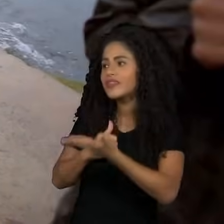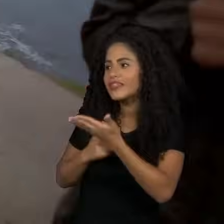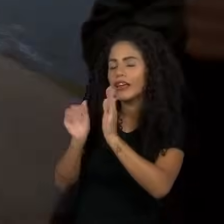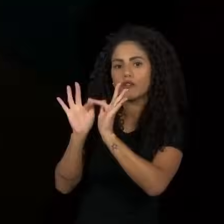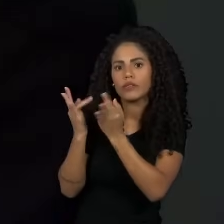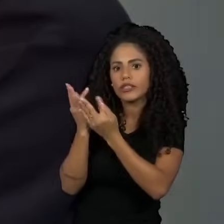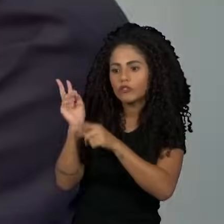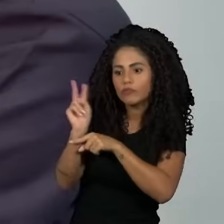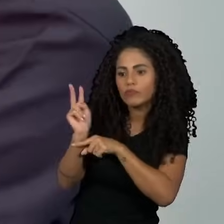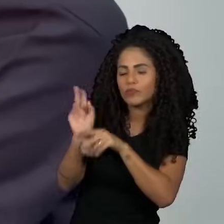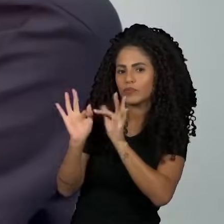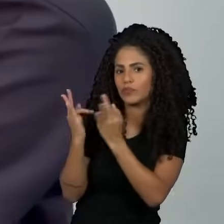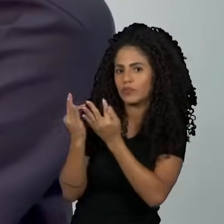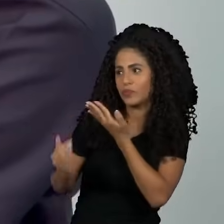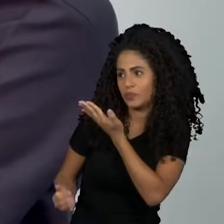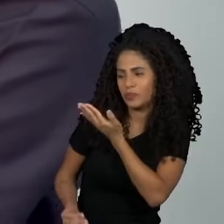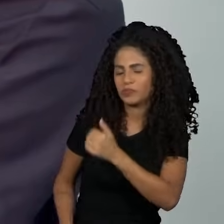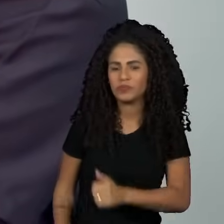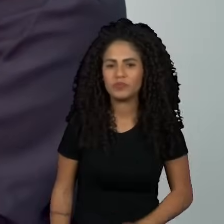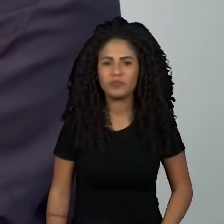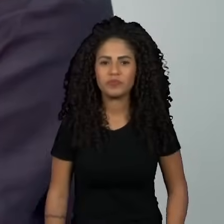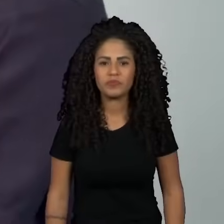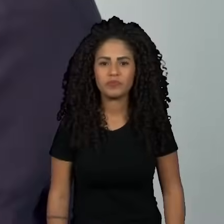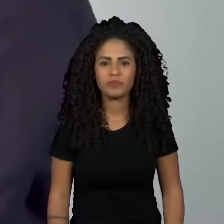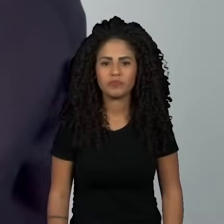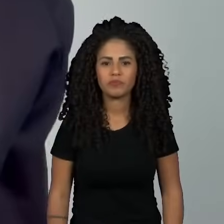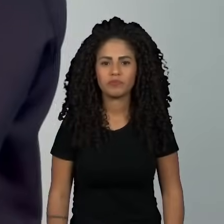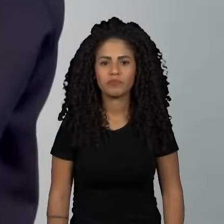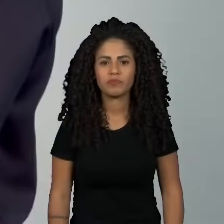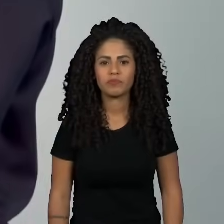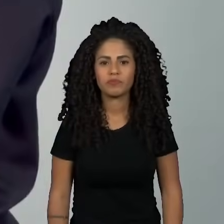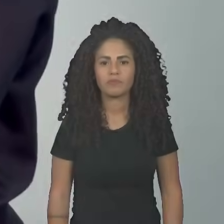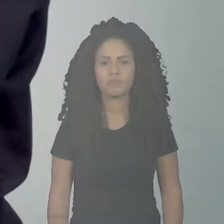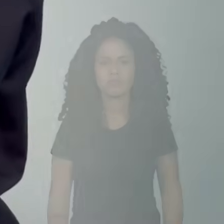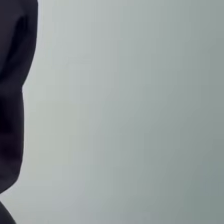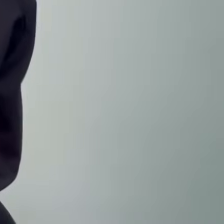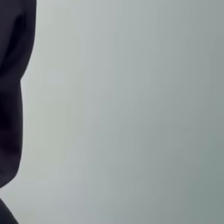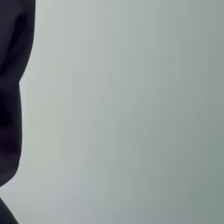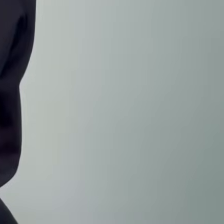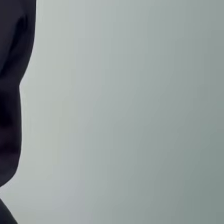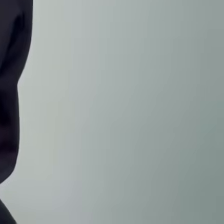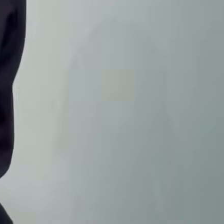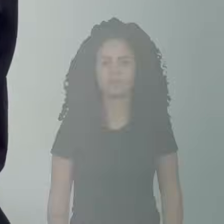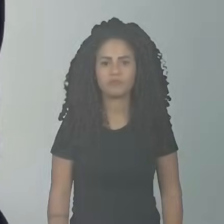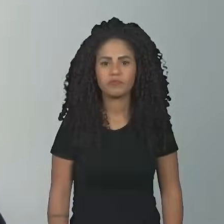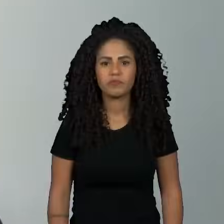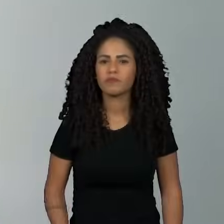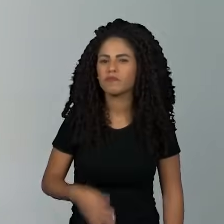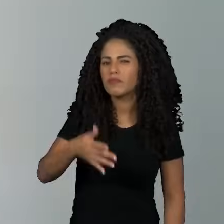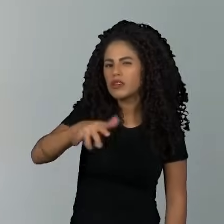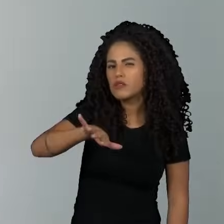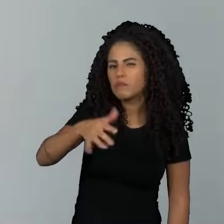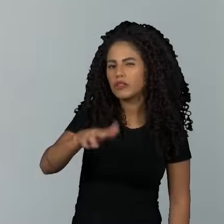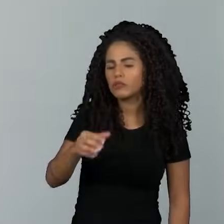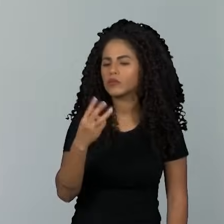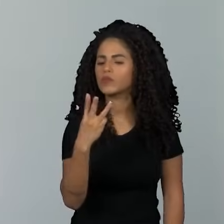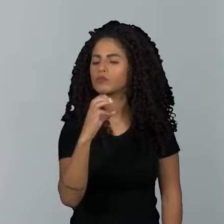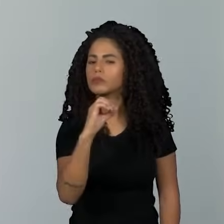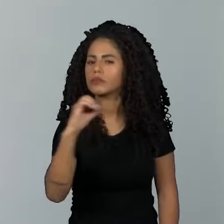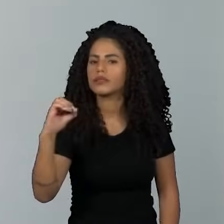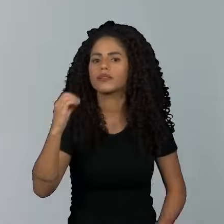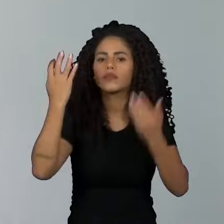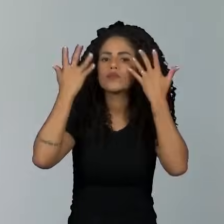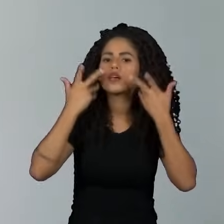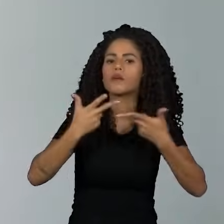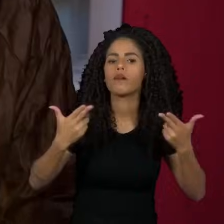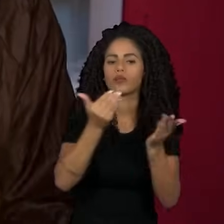monitora. mais ou menos uns 300 animais, assim, desde que